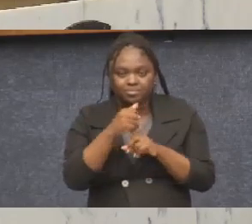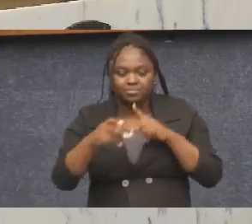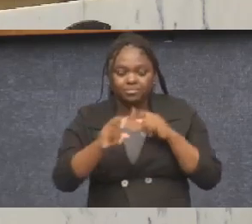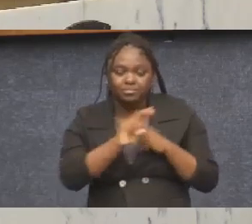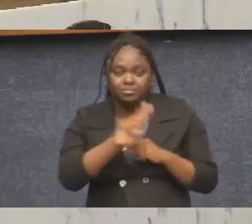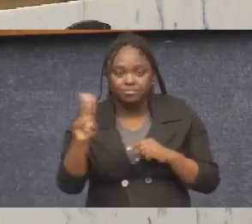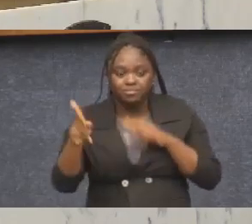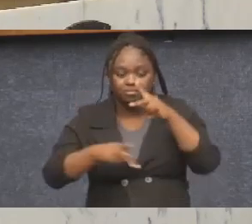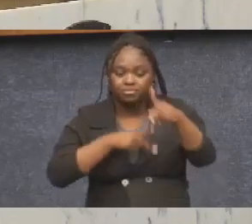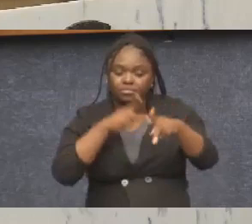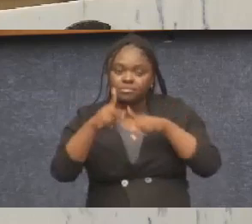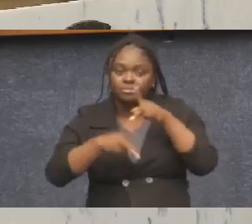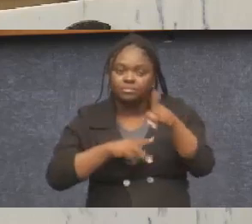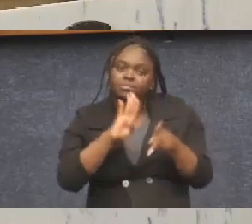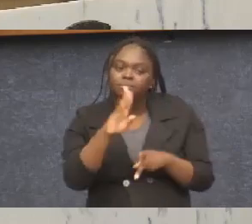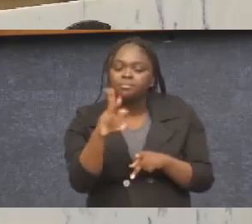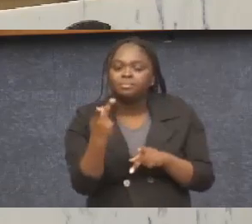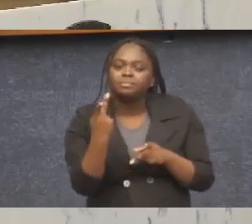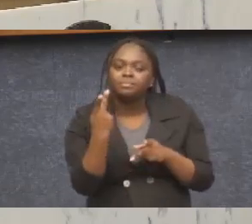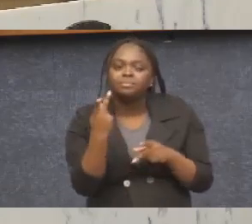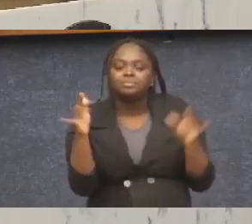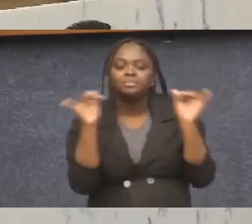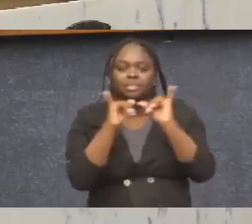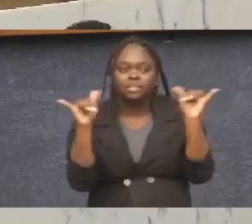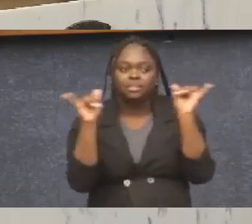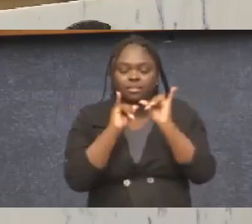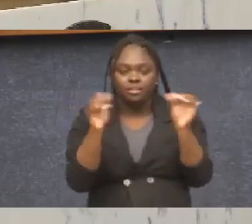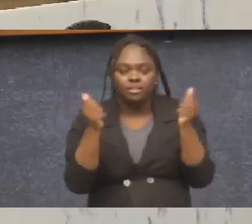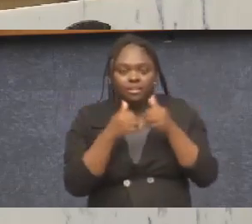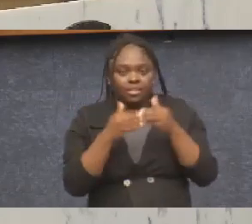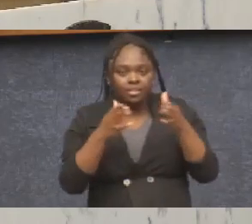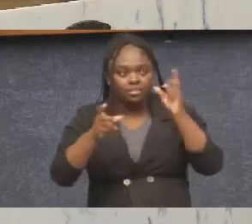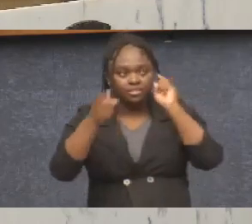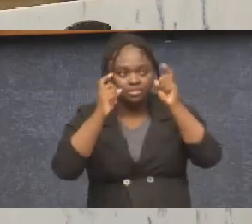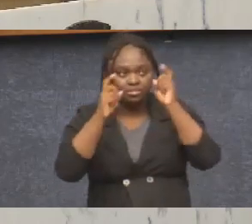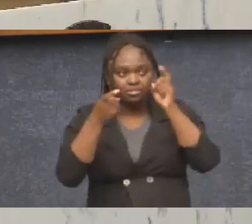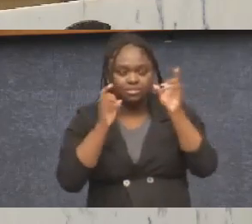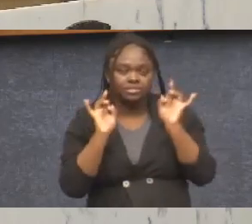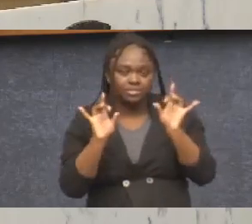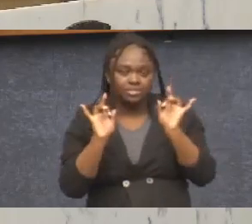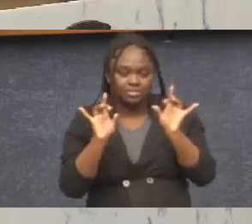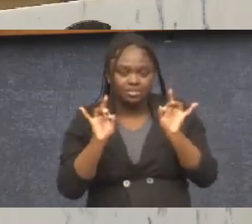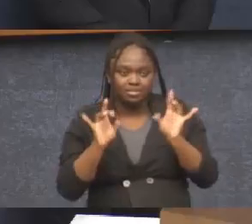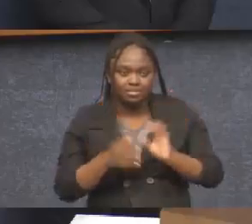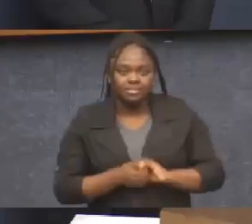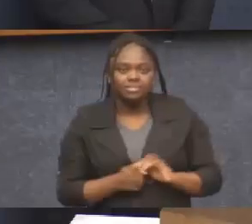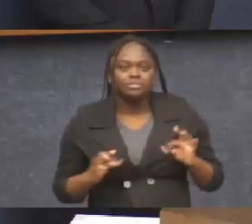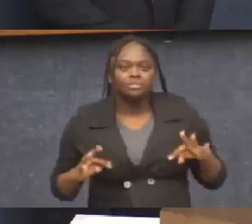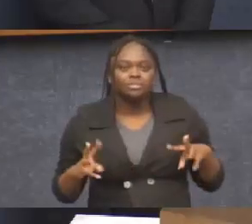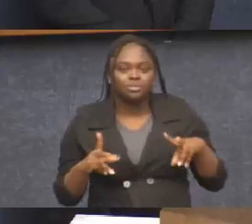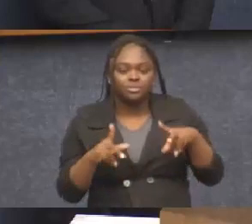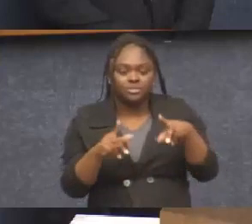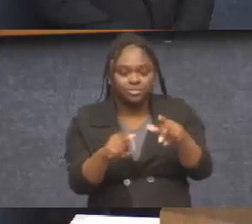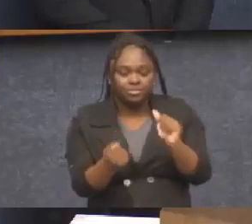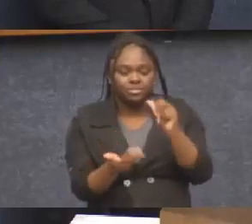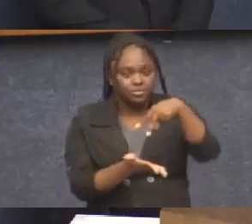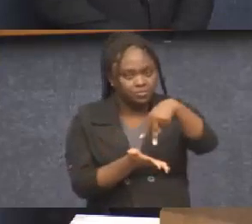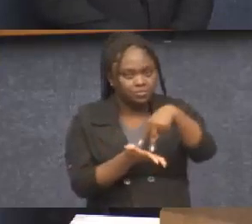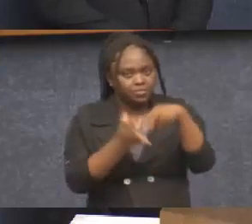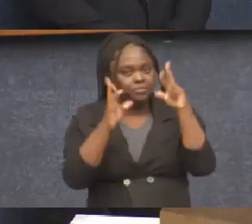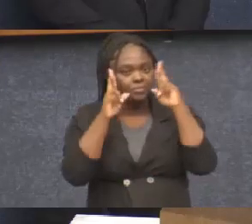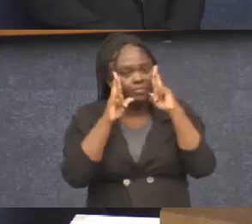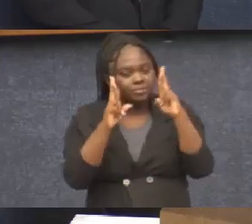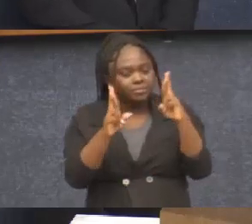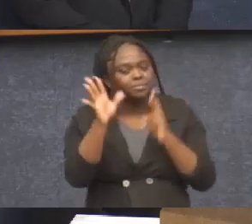e em nome do povo de Belo Horizonte, declaro aberta essa reunião especial. Todos em posição de respeito